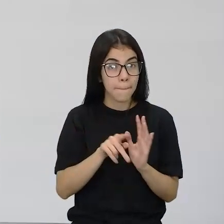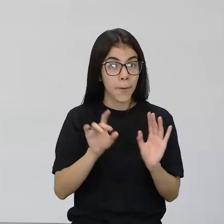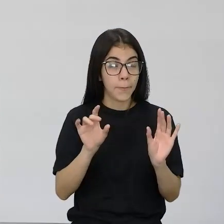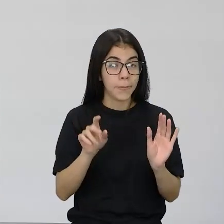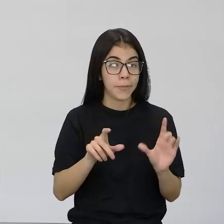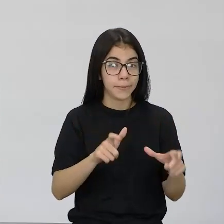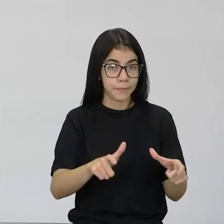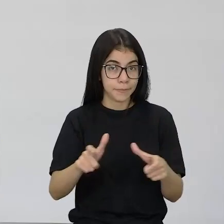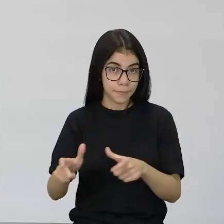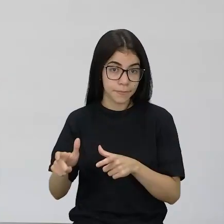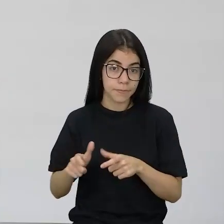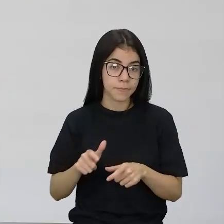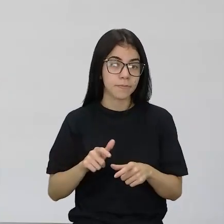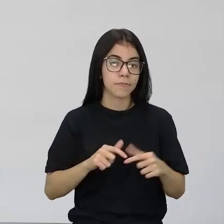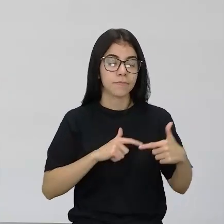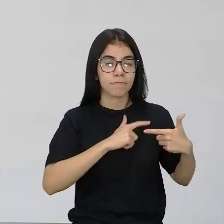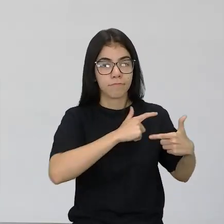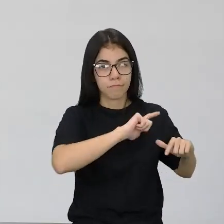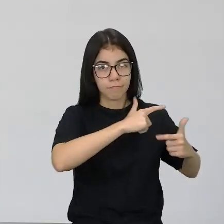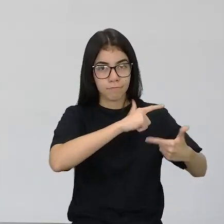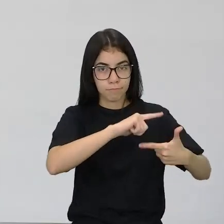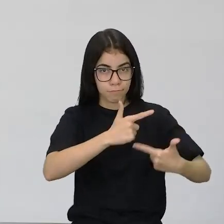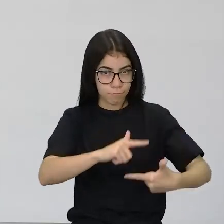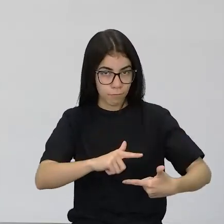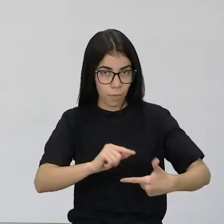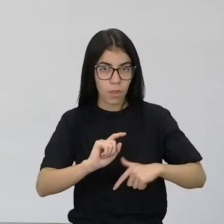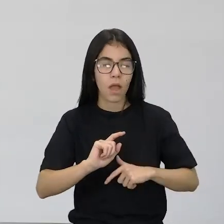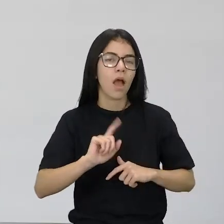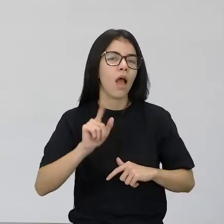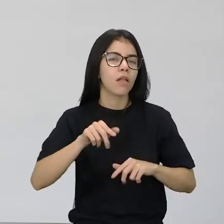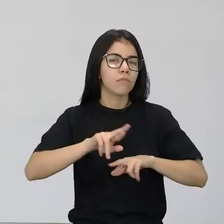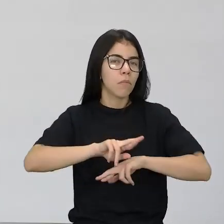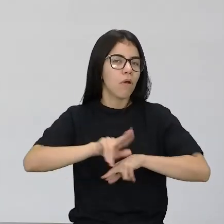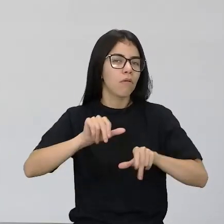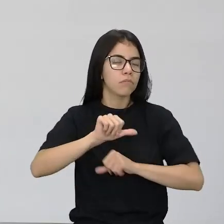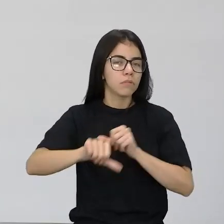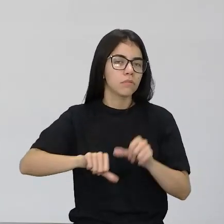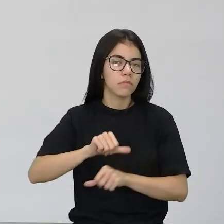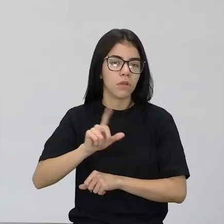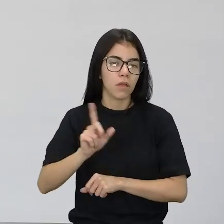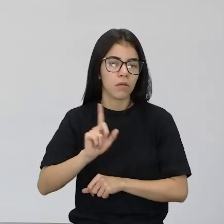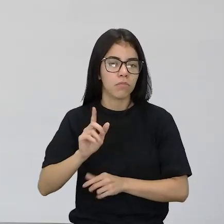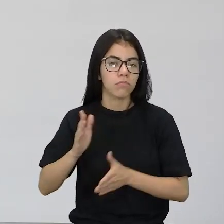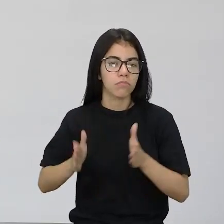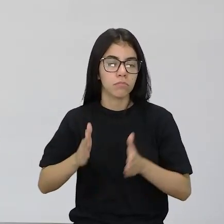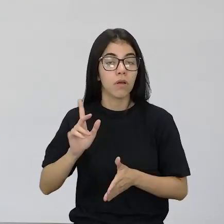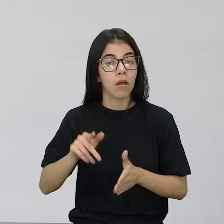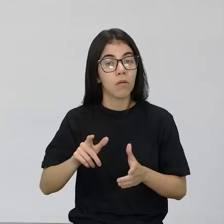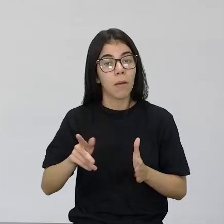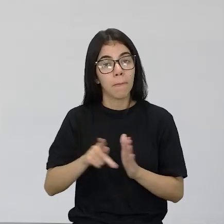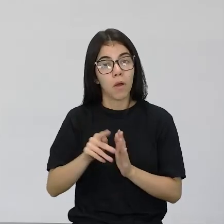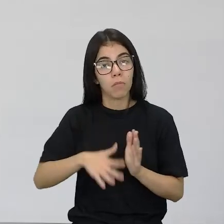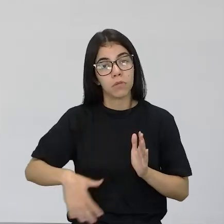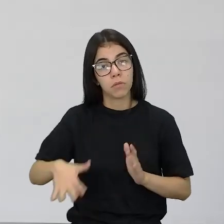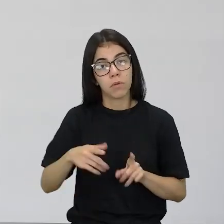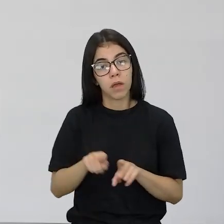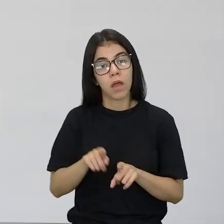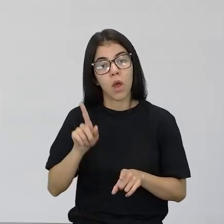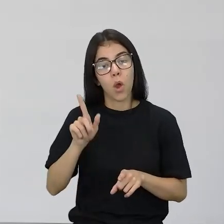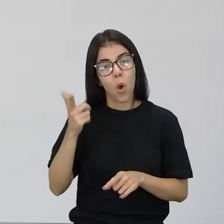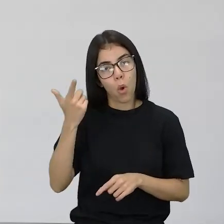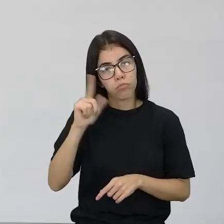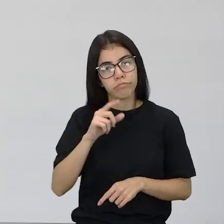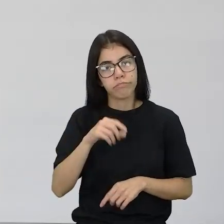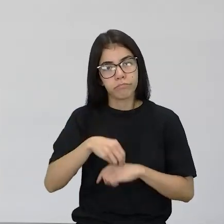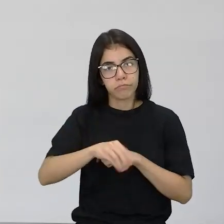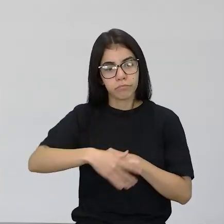muito tradicionais. Então, quer dizer, não vão mudando a cultura aí de acordo aí com o passar do tempo. E o outro ponto que eu quero deixar aqui bem